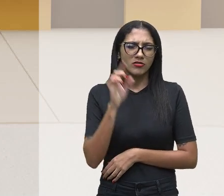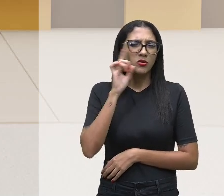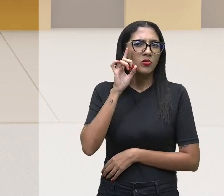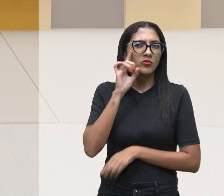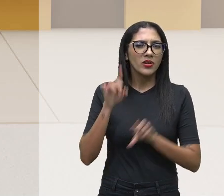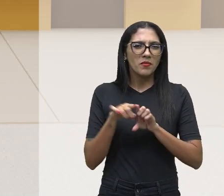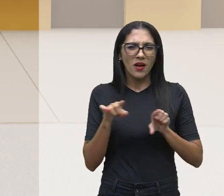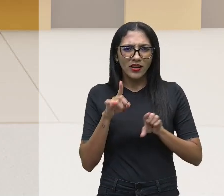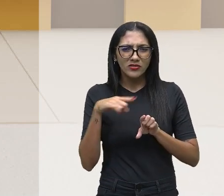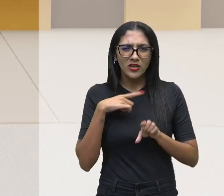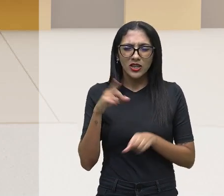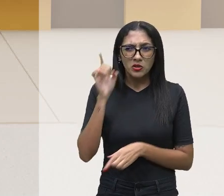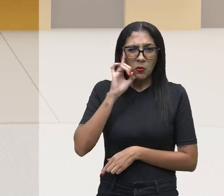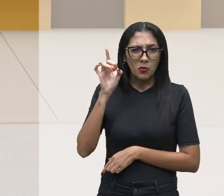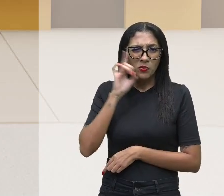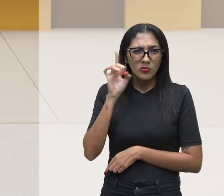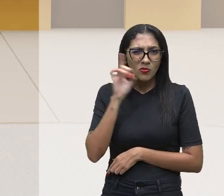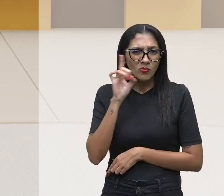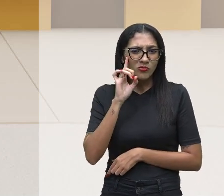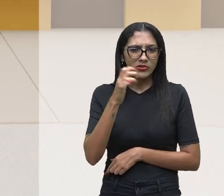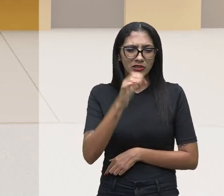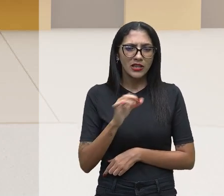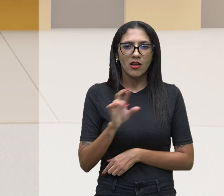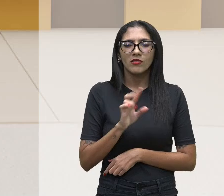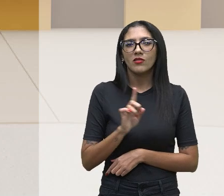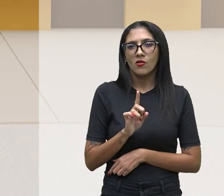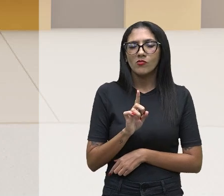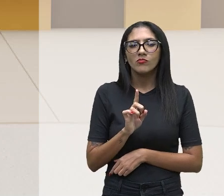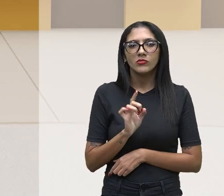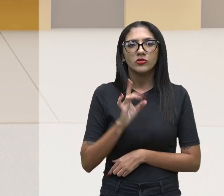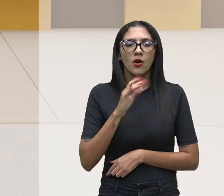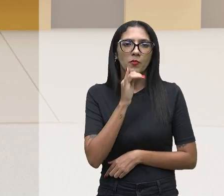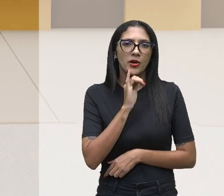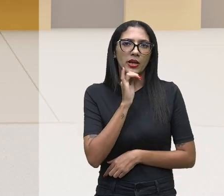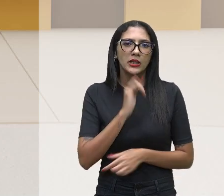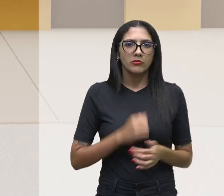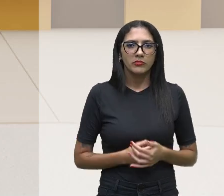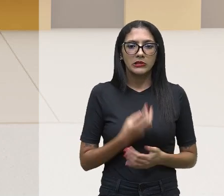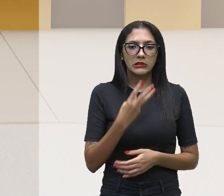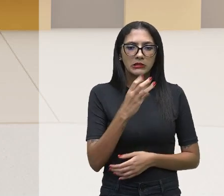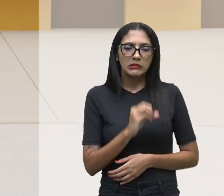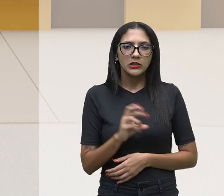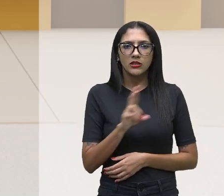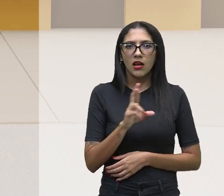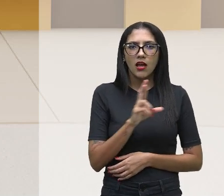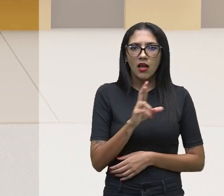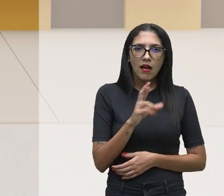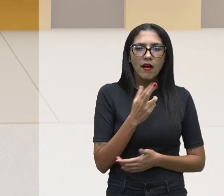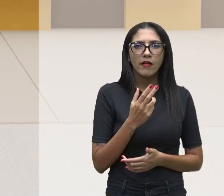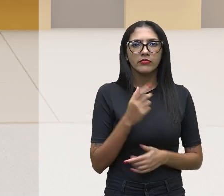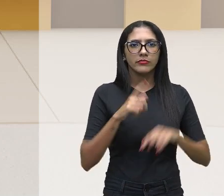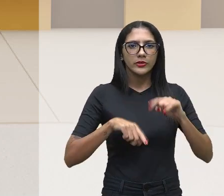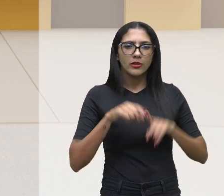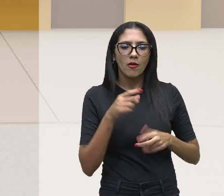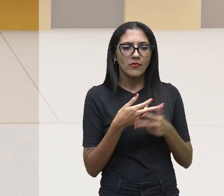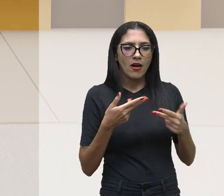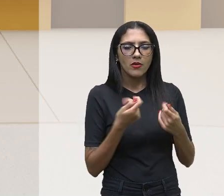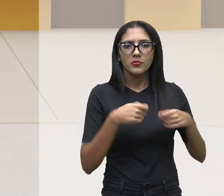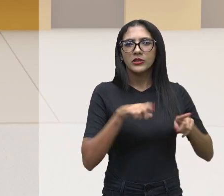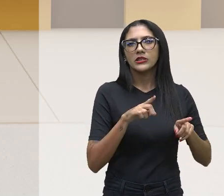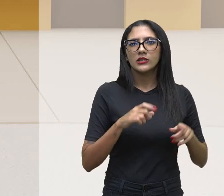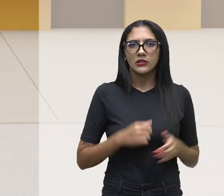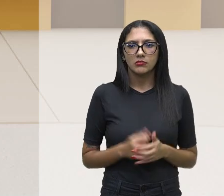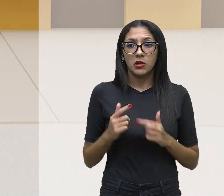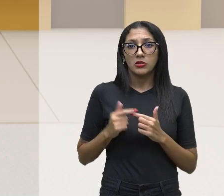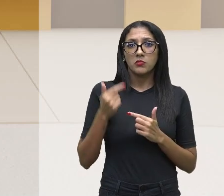pessoa gasta lá R$ 10 à toa por dia. Às vezes ela gasta R$ 30 com alguma coisa que não precisa, aí no mês